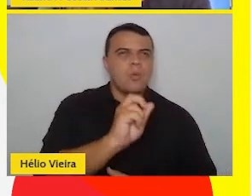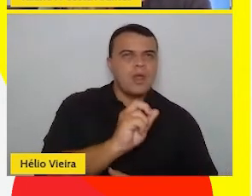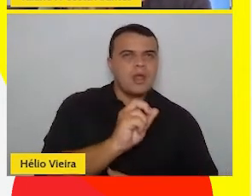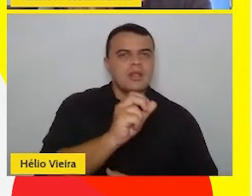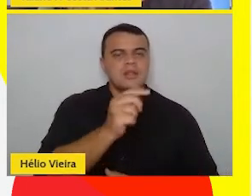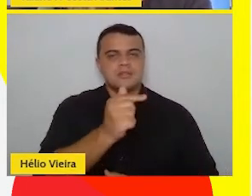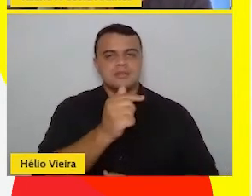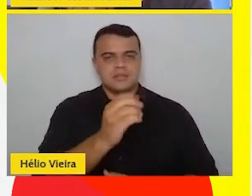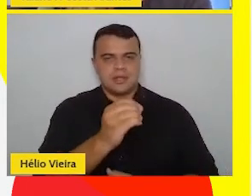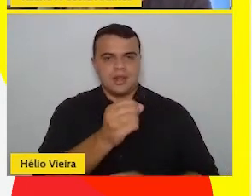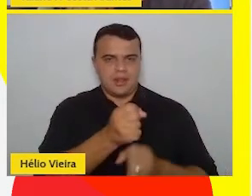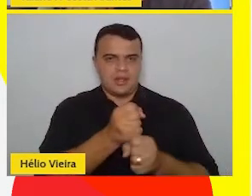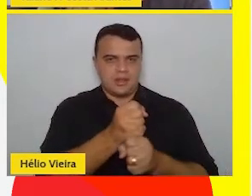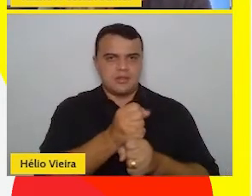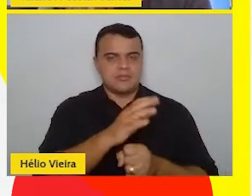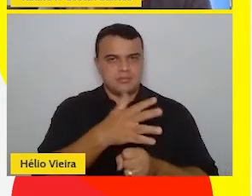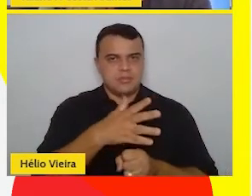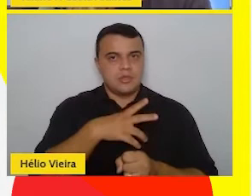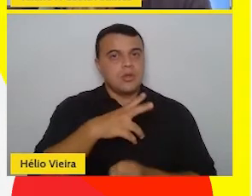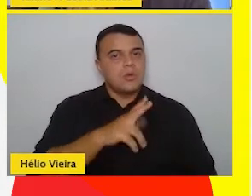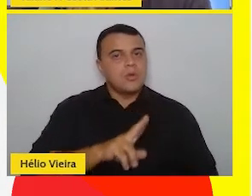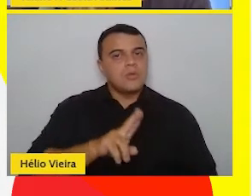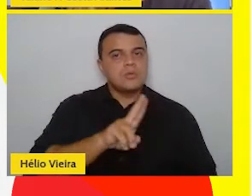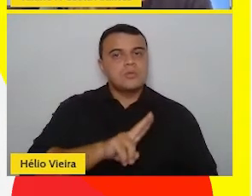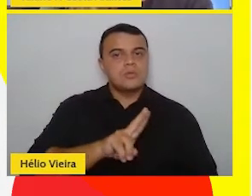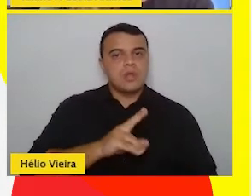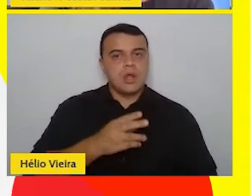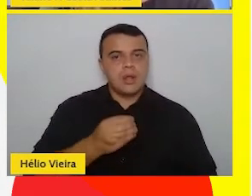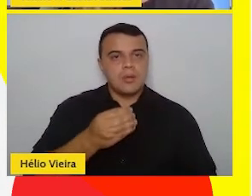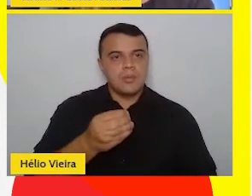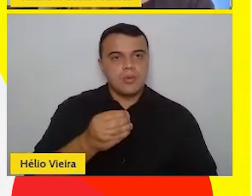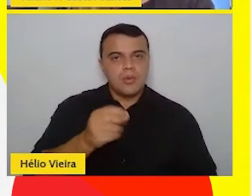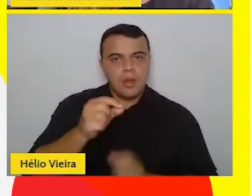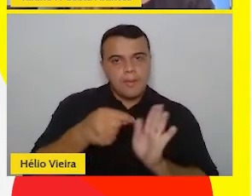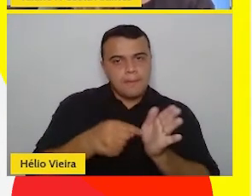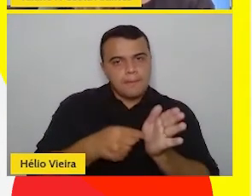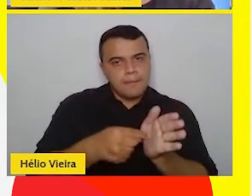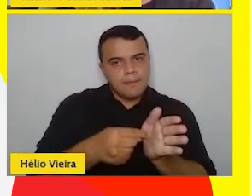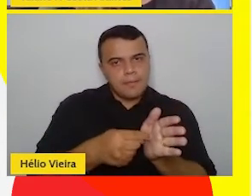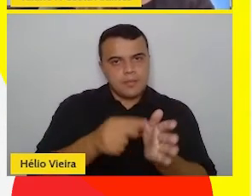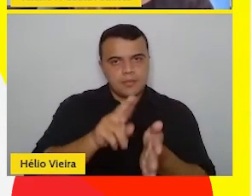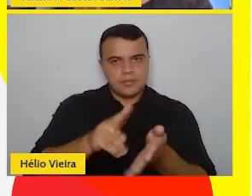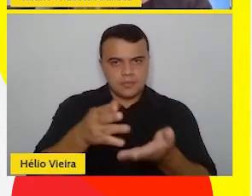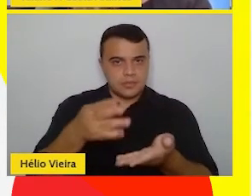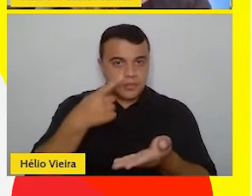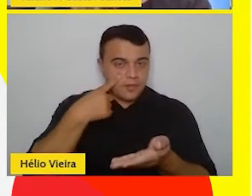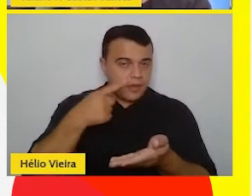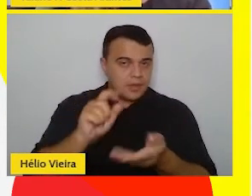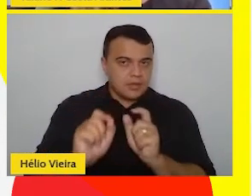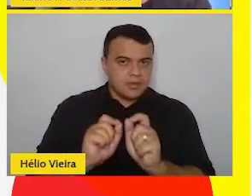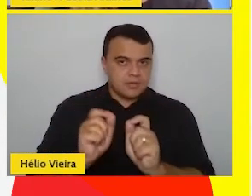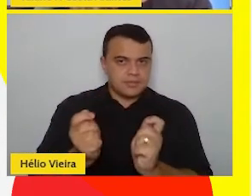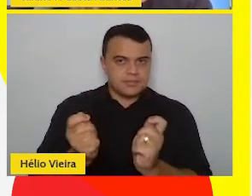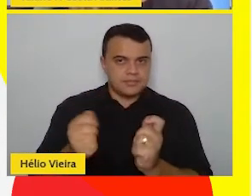de 70, que utiliza muito esses pontos. Aqui a gente tem